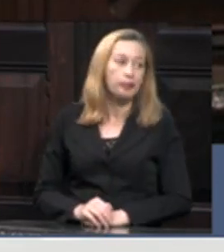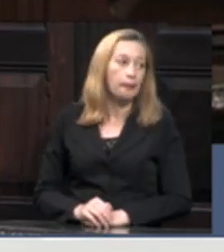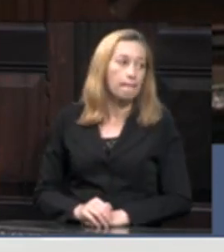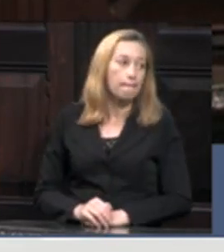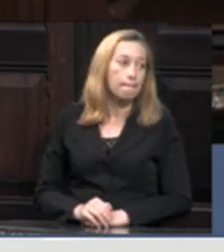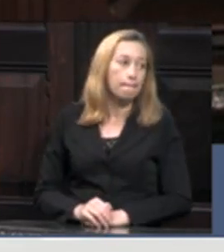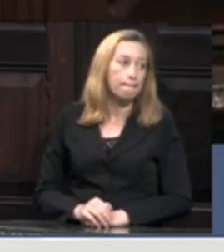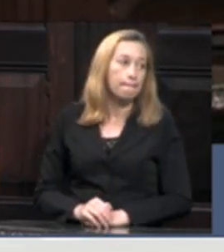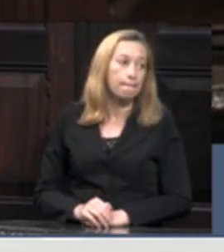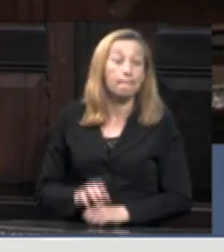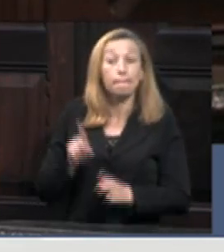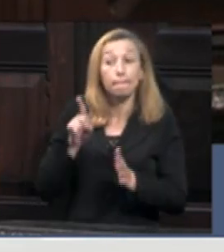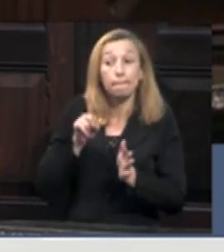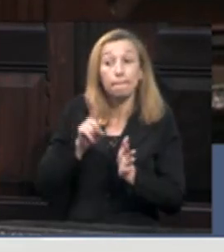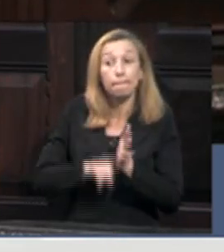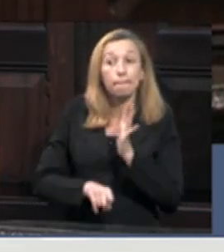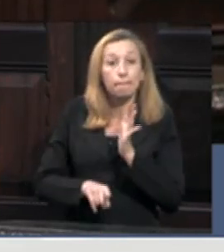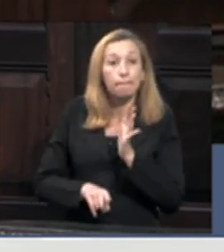nas projeções